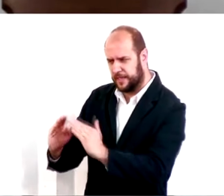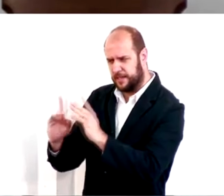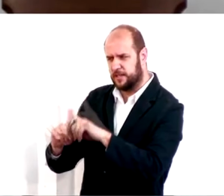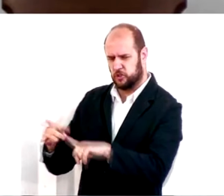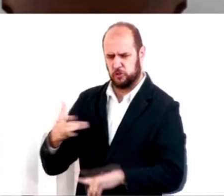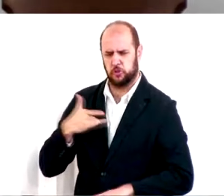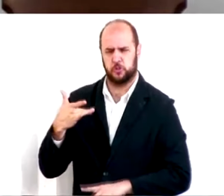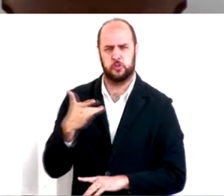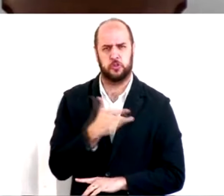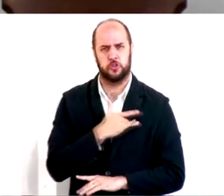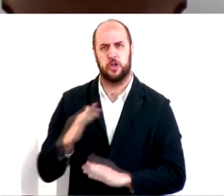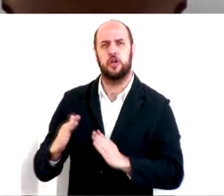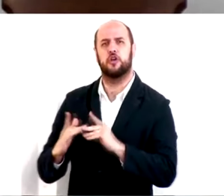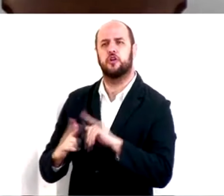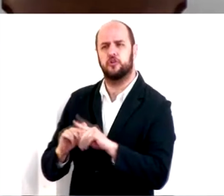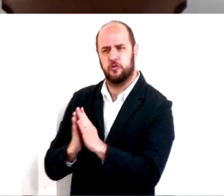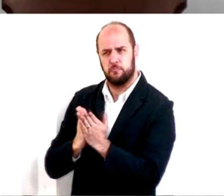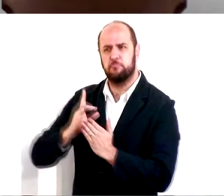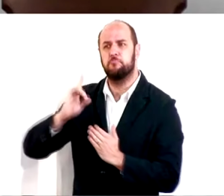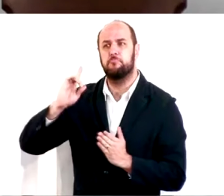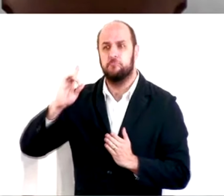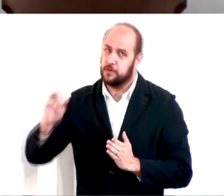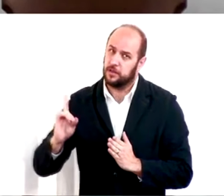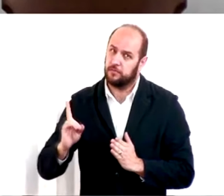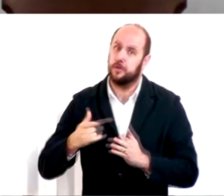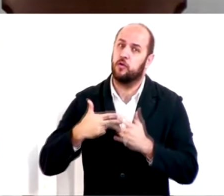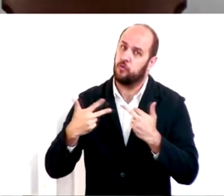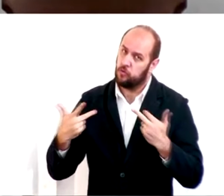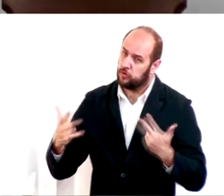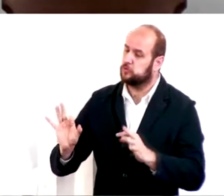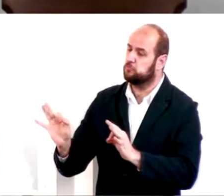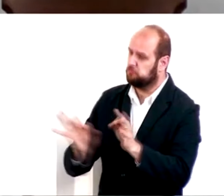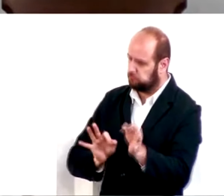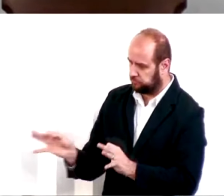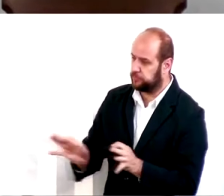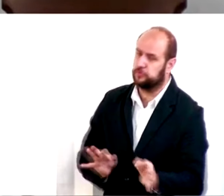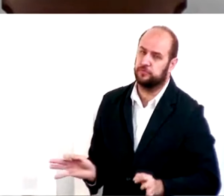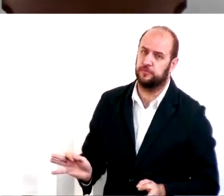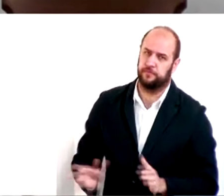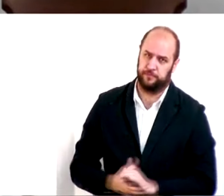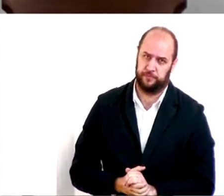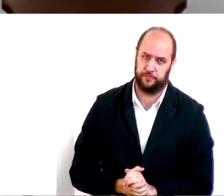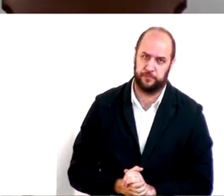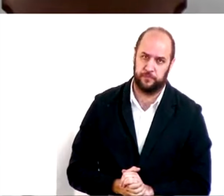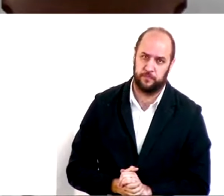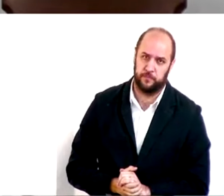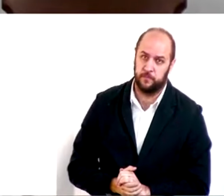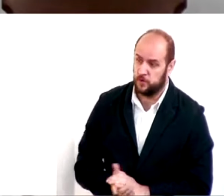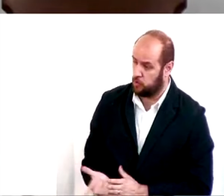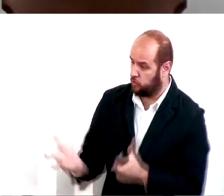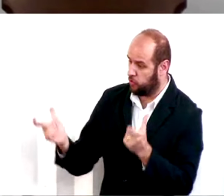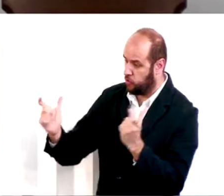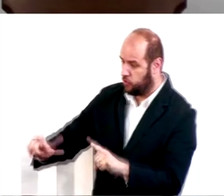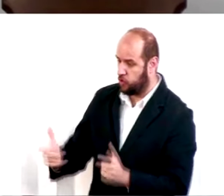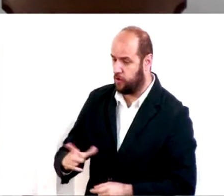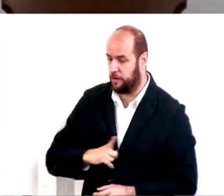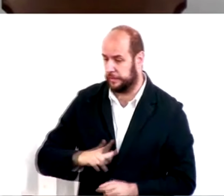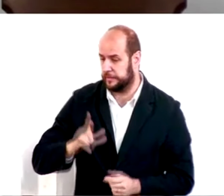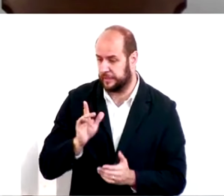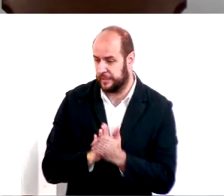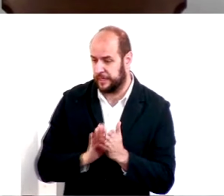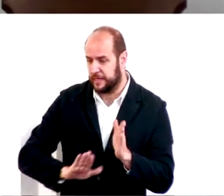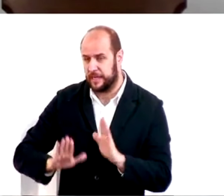uma igreja bíblica, algumas coisas são colocadas em ordem. Onde existe uma igreja que adora